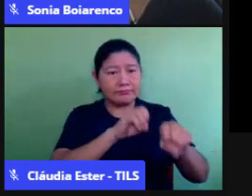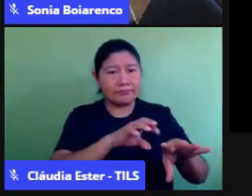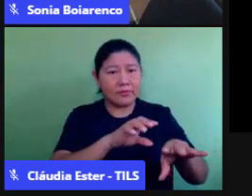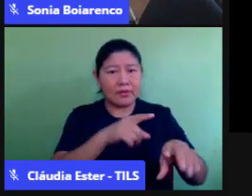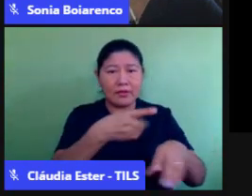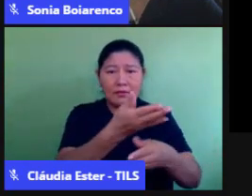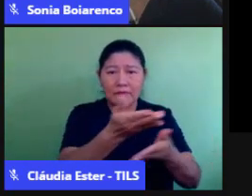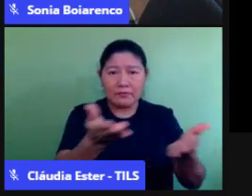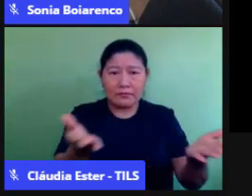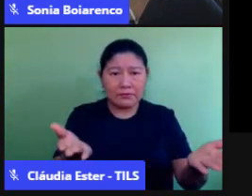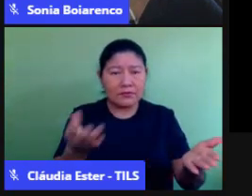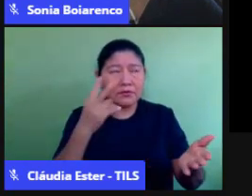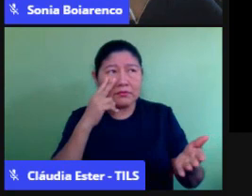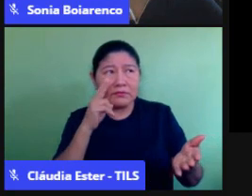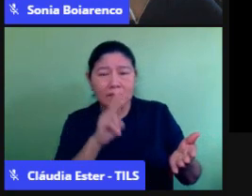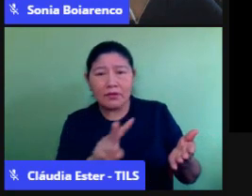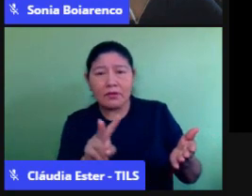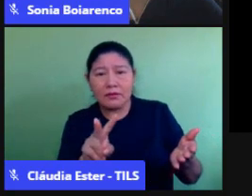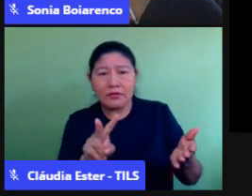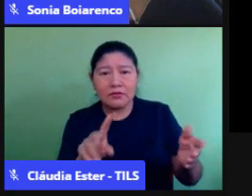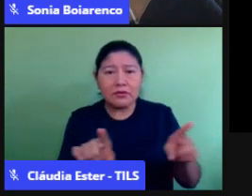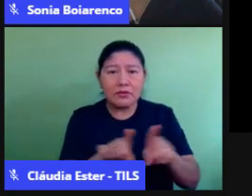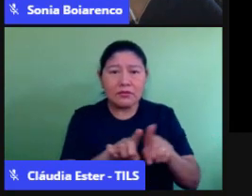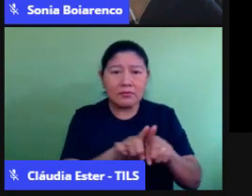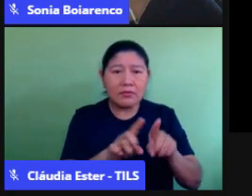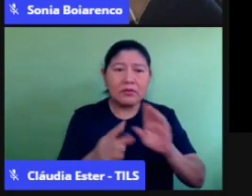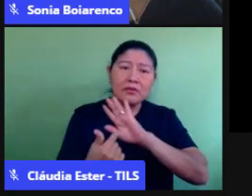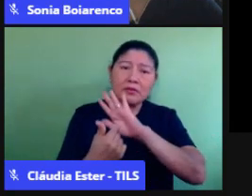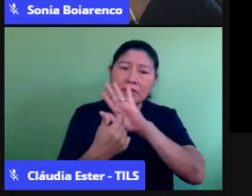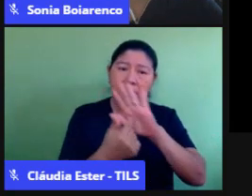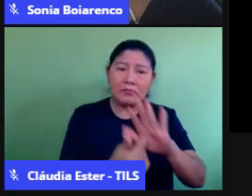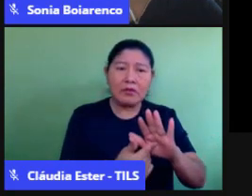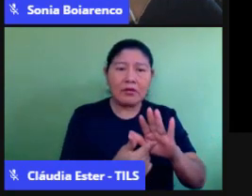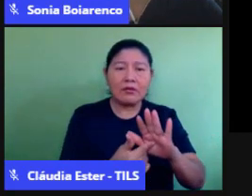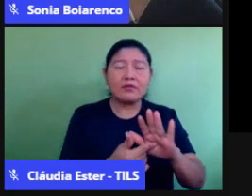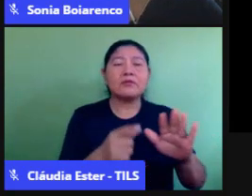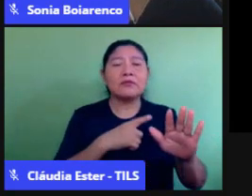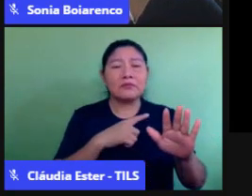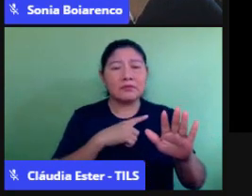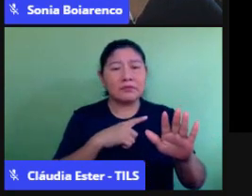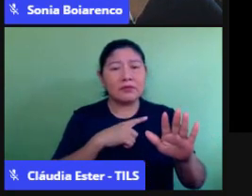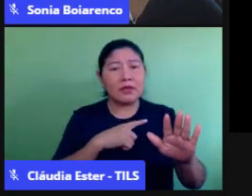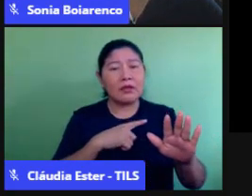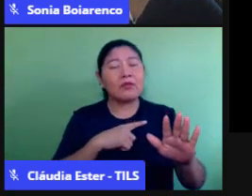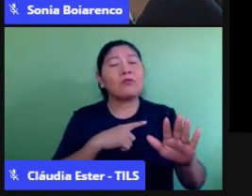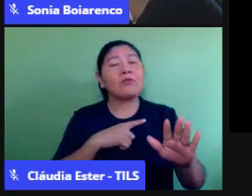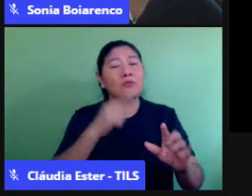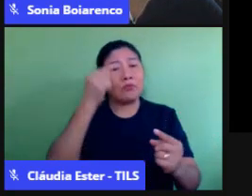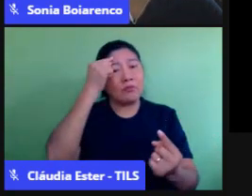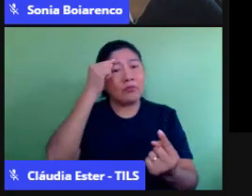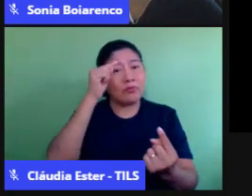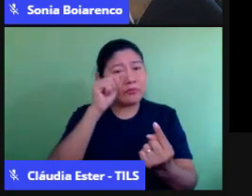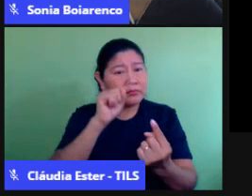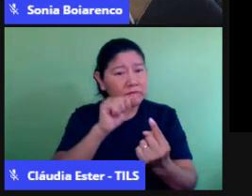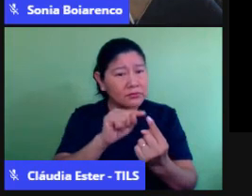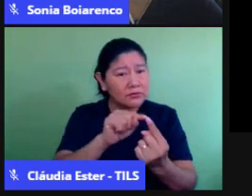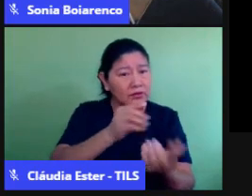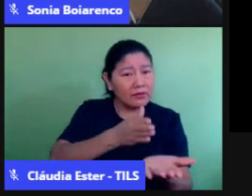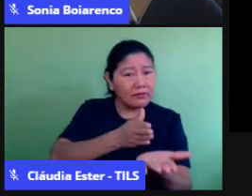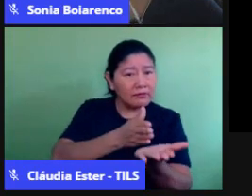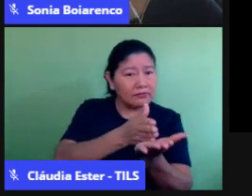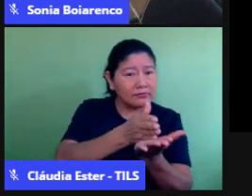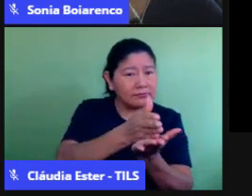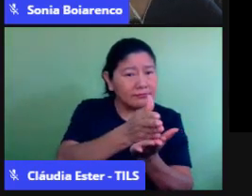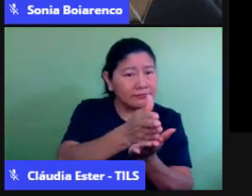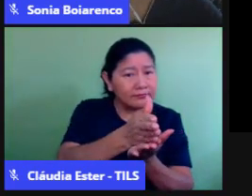que sejam o mote, né, o motivo que conduz à seleção